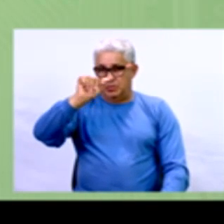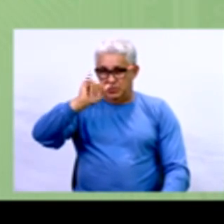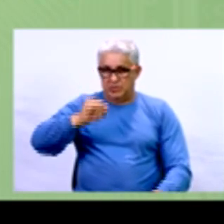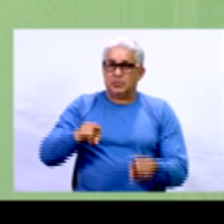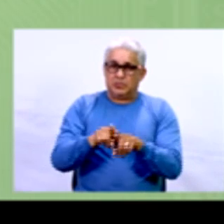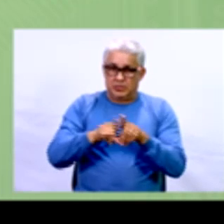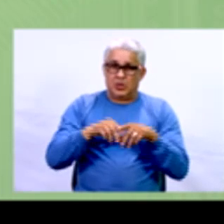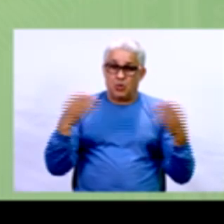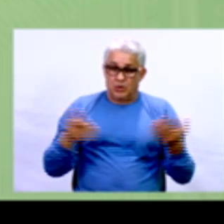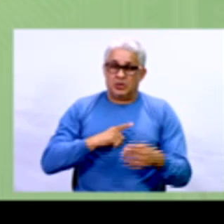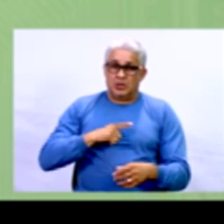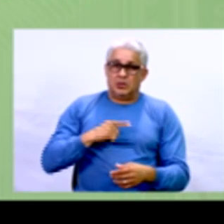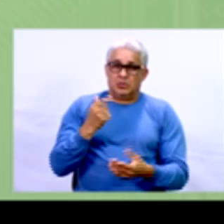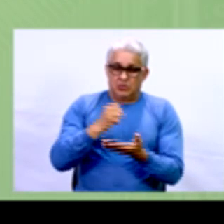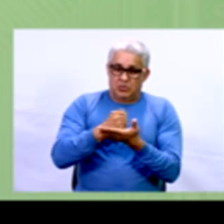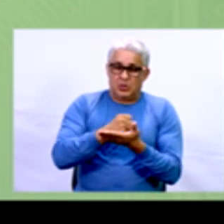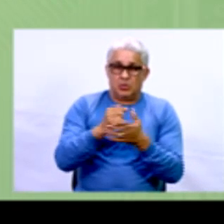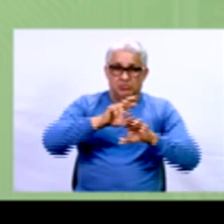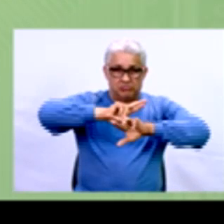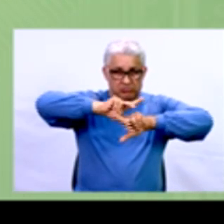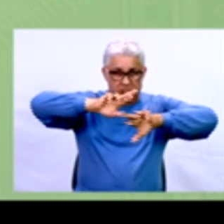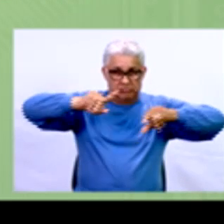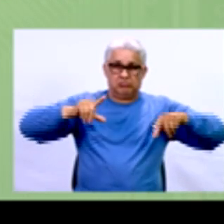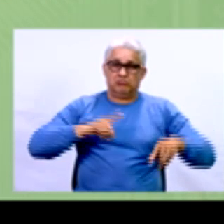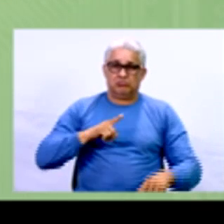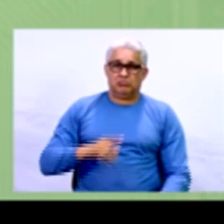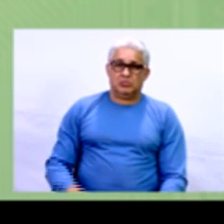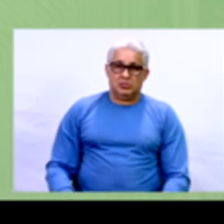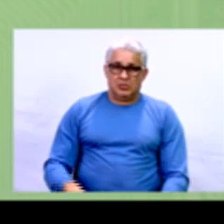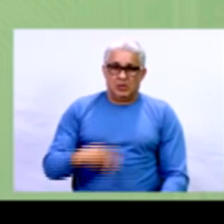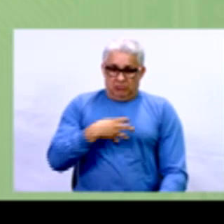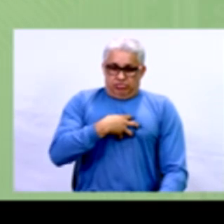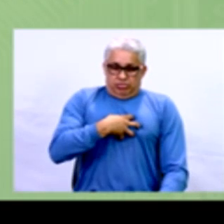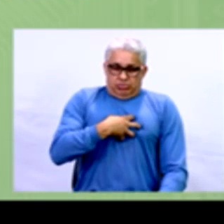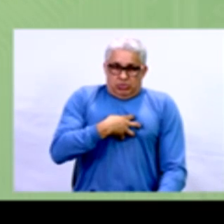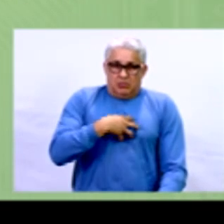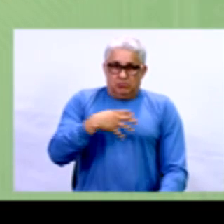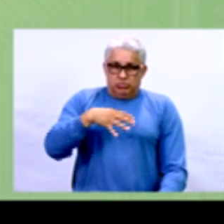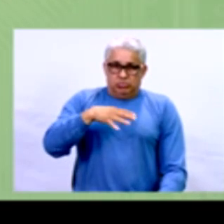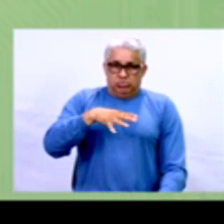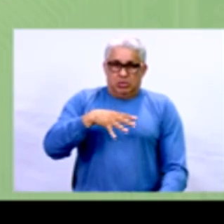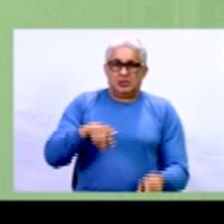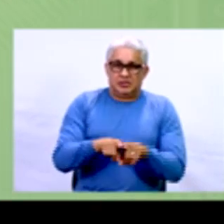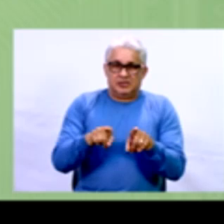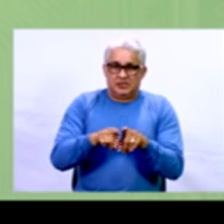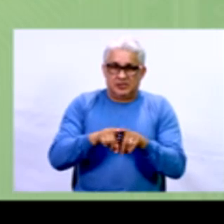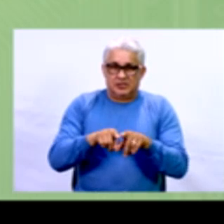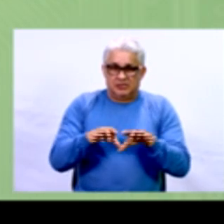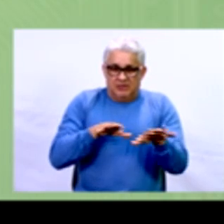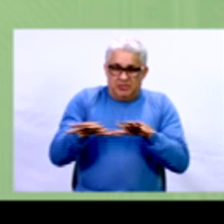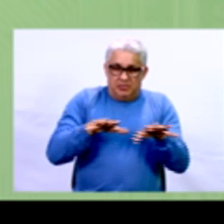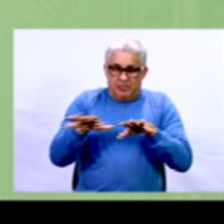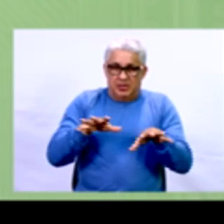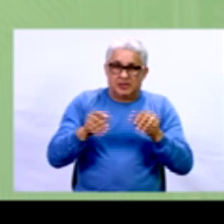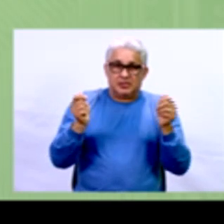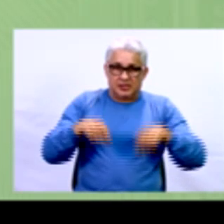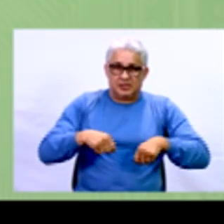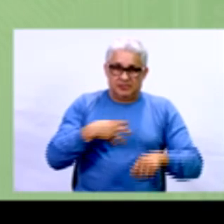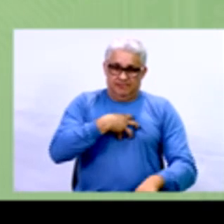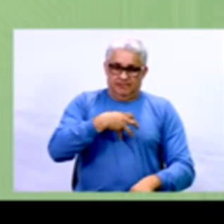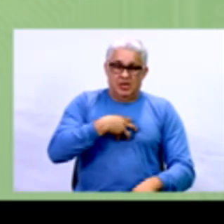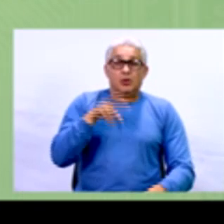outros tipos de controle, como dispositivos de vibração e sensores de movimento, também são